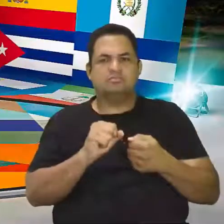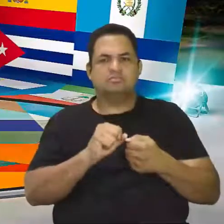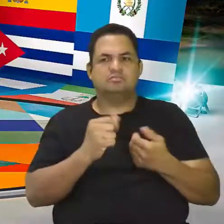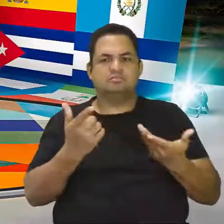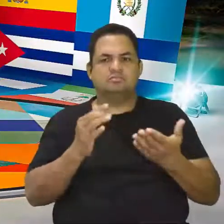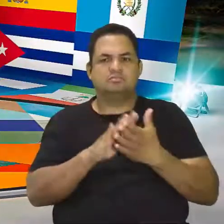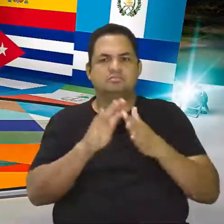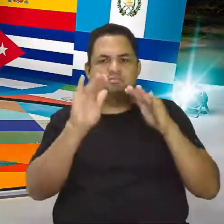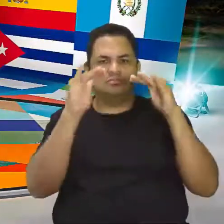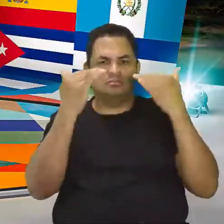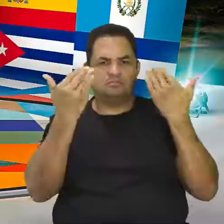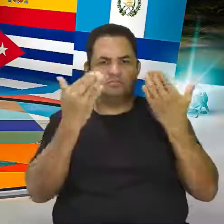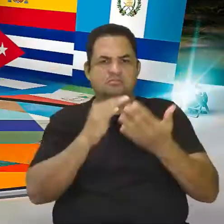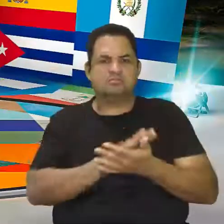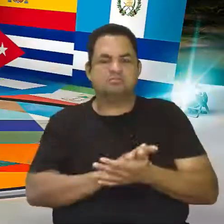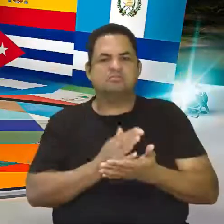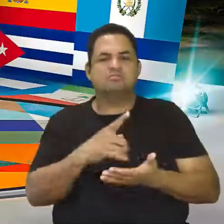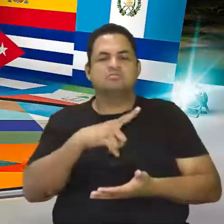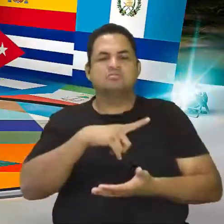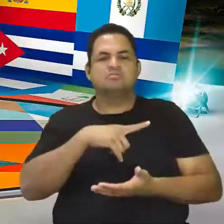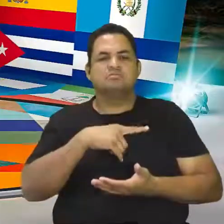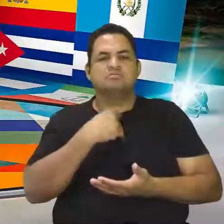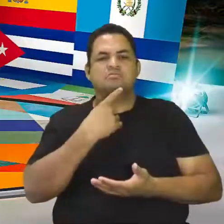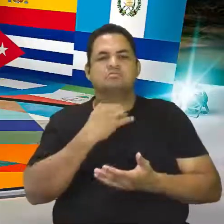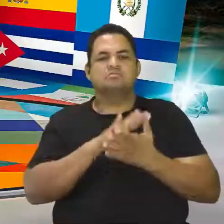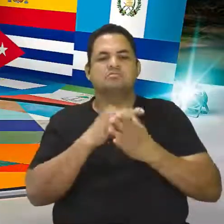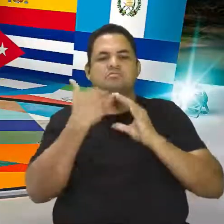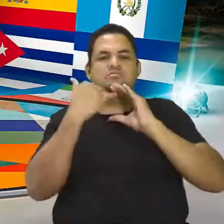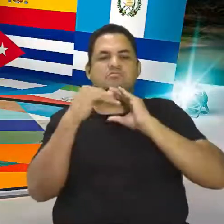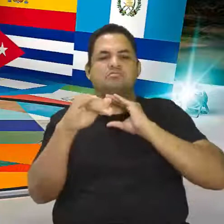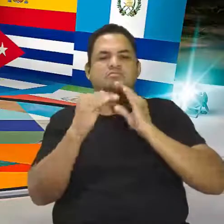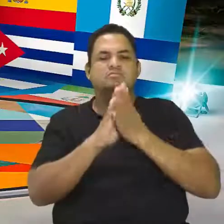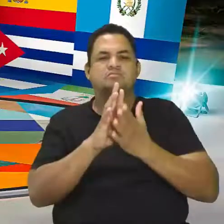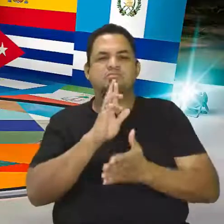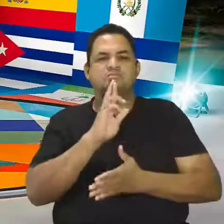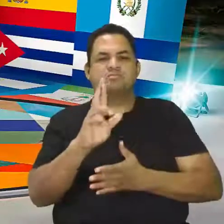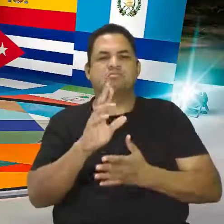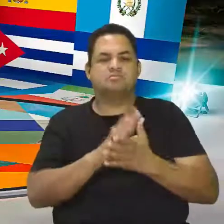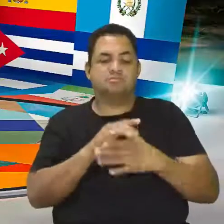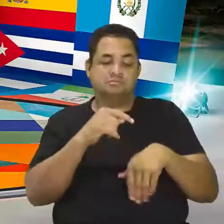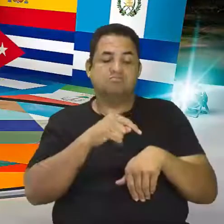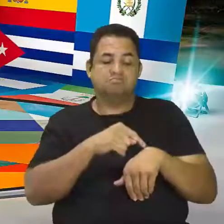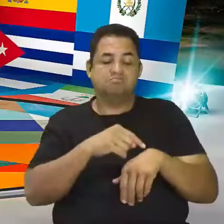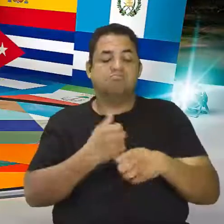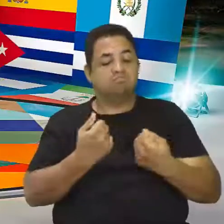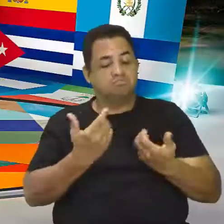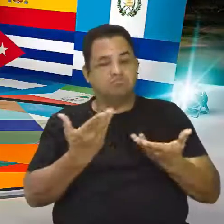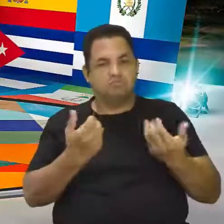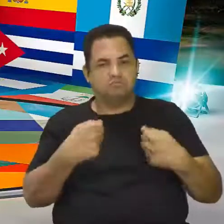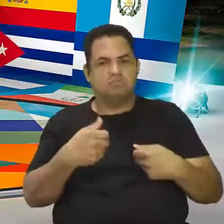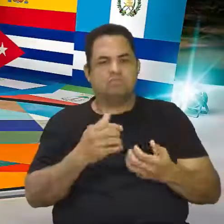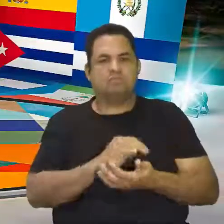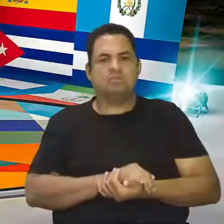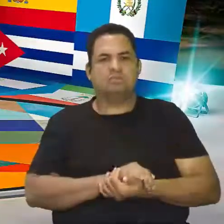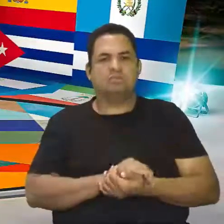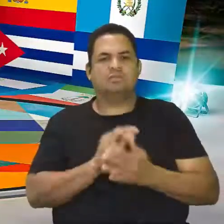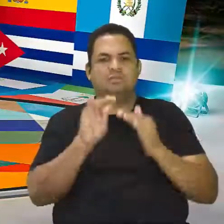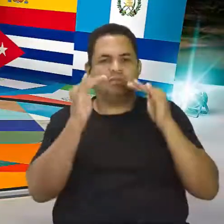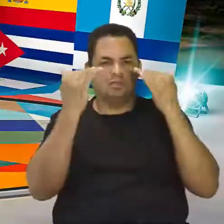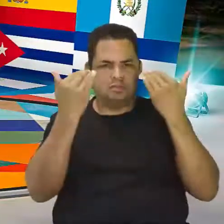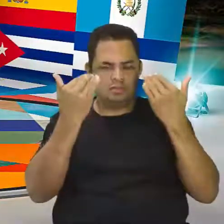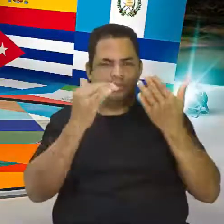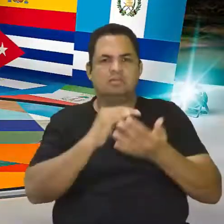com atenção e, se tiver dúvida, mandar aqui pra gente responder. Ainda dá tempo, viu, galera? Com então, certeza. presta